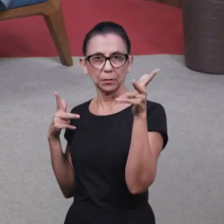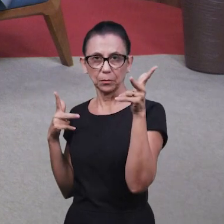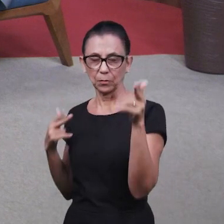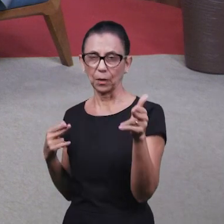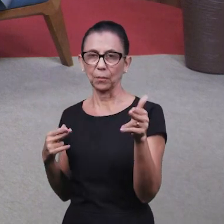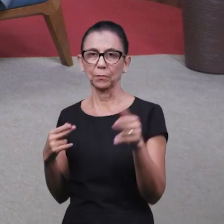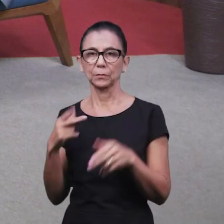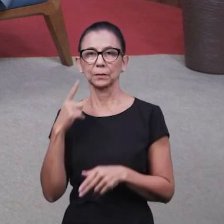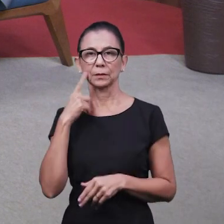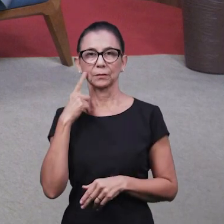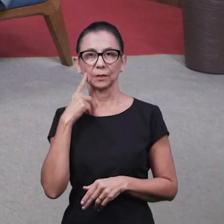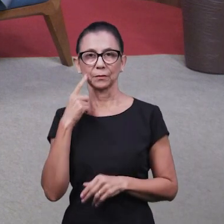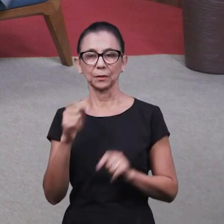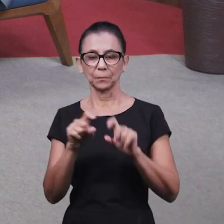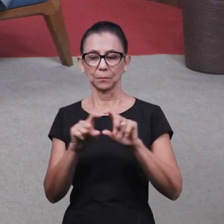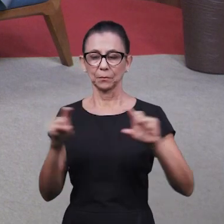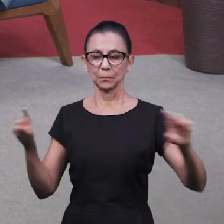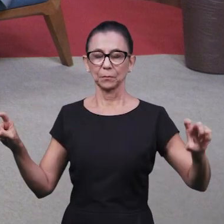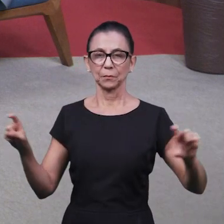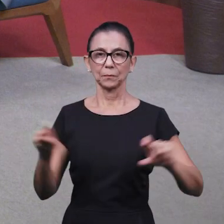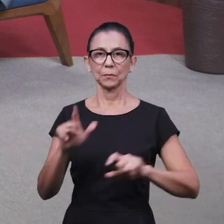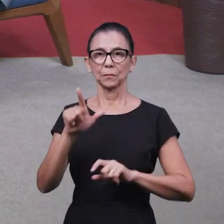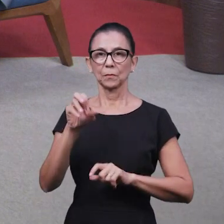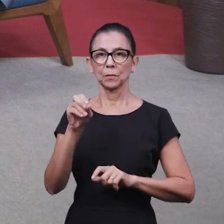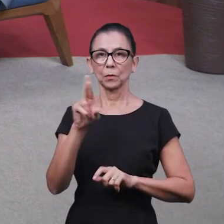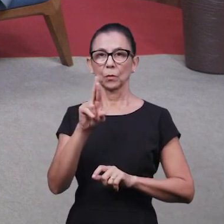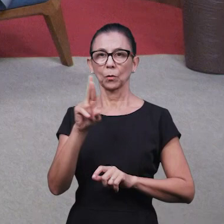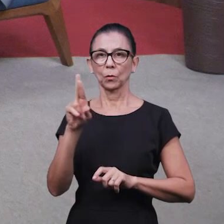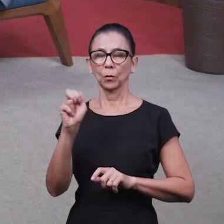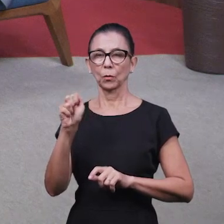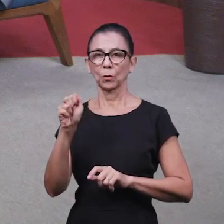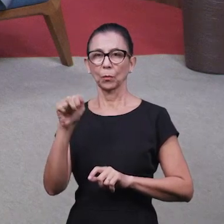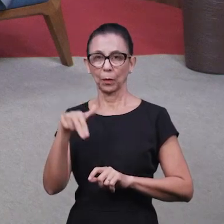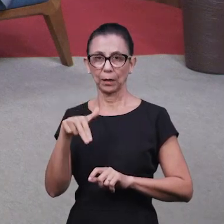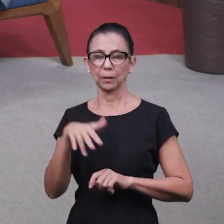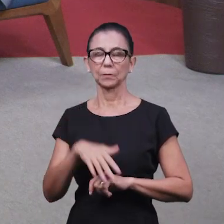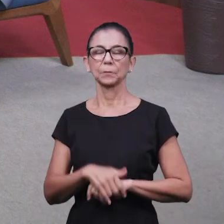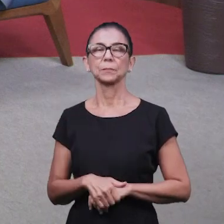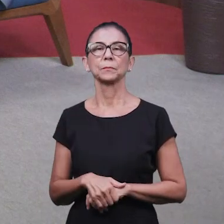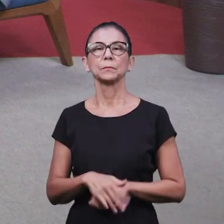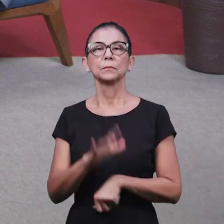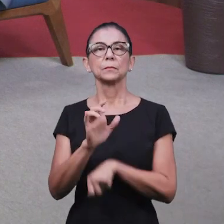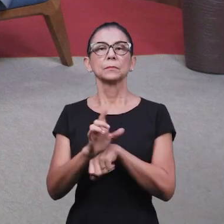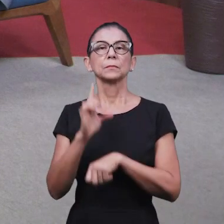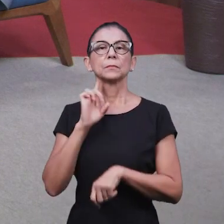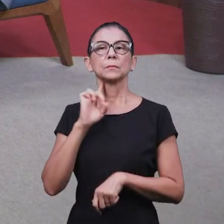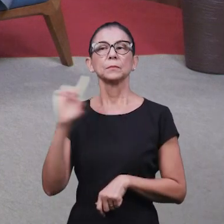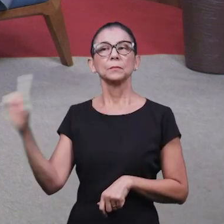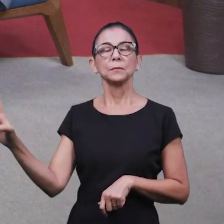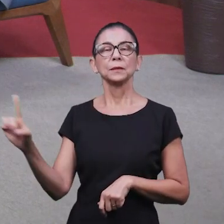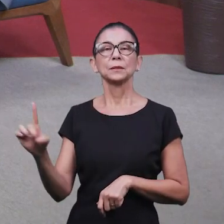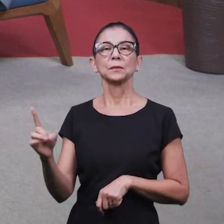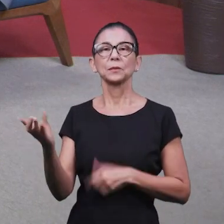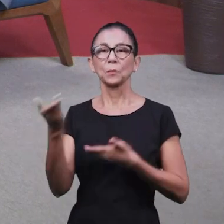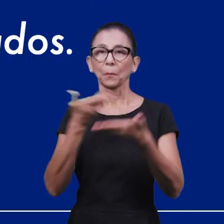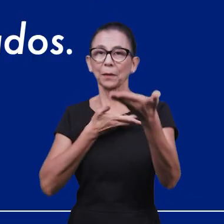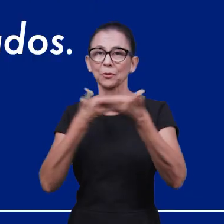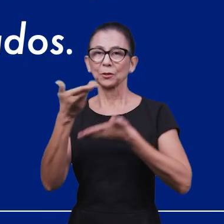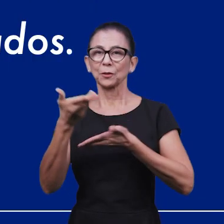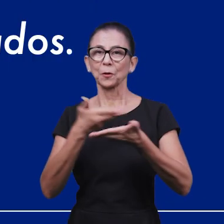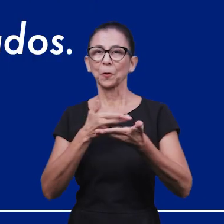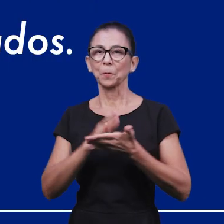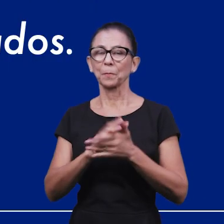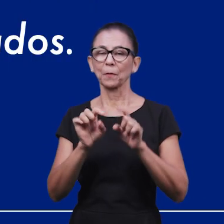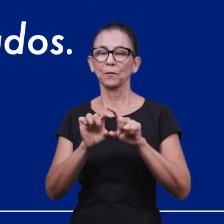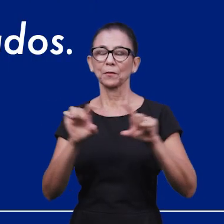uma mensagem enviada por Lohan de Souza, ele é de Aimorés, Minas Gerais, para essa edição do programa. Ele diz o seguinte: